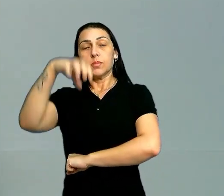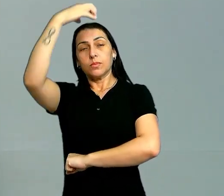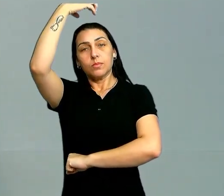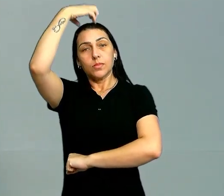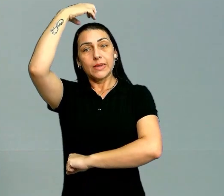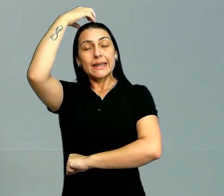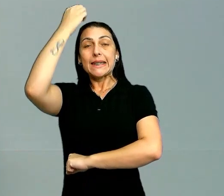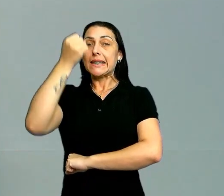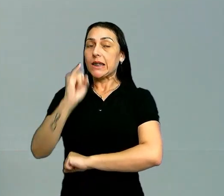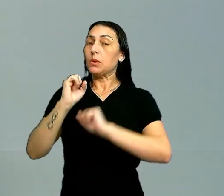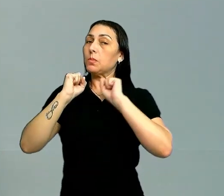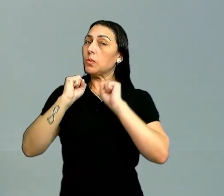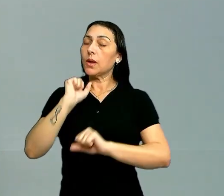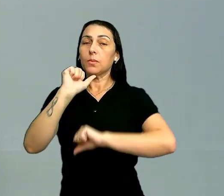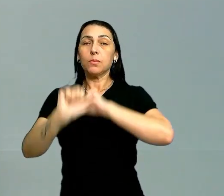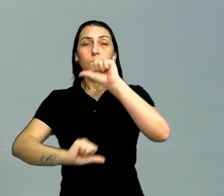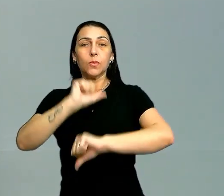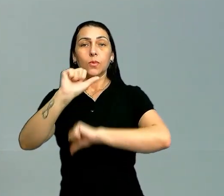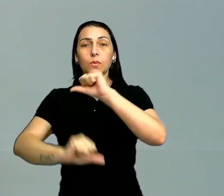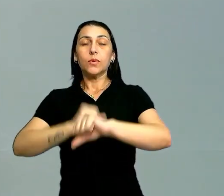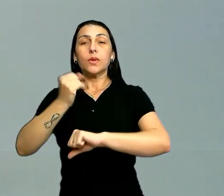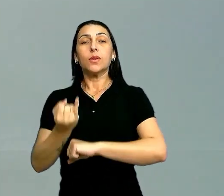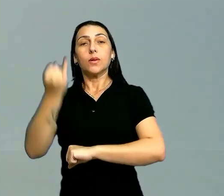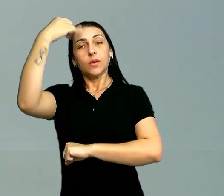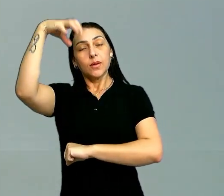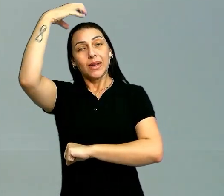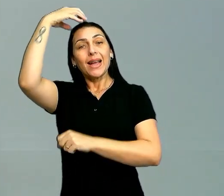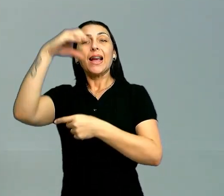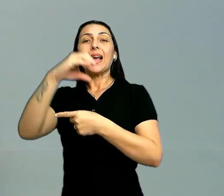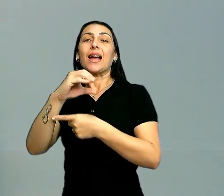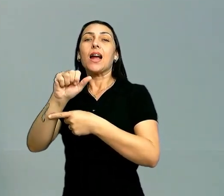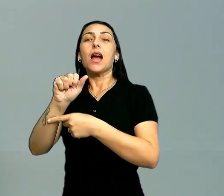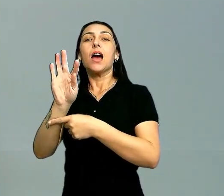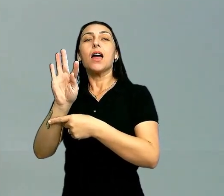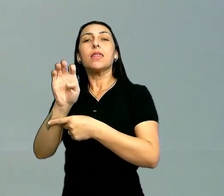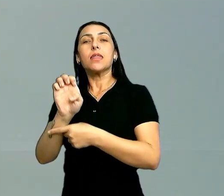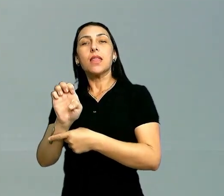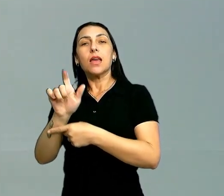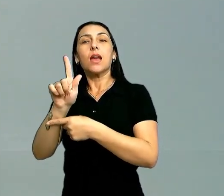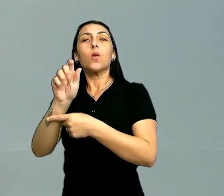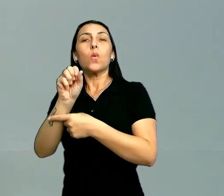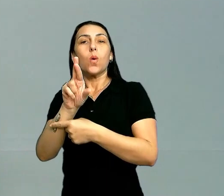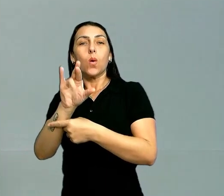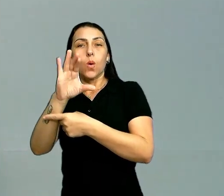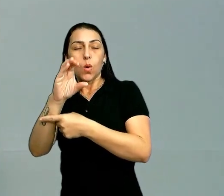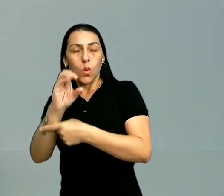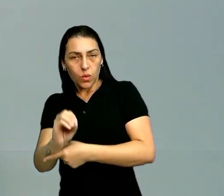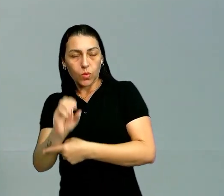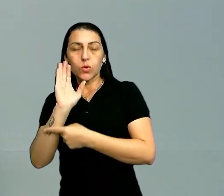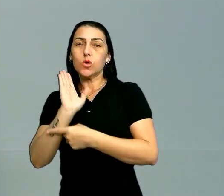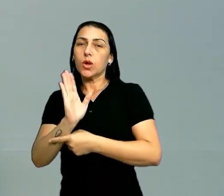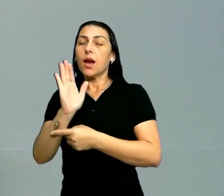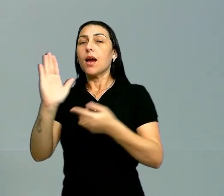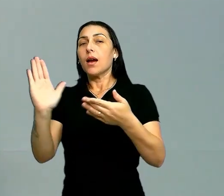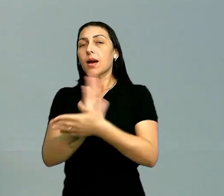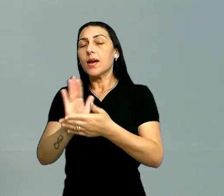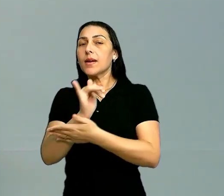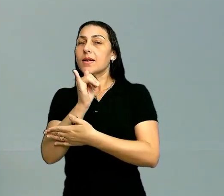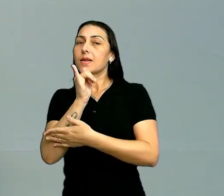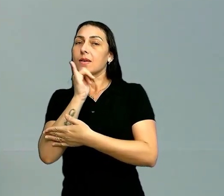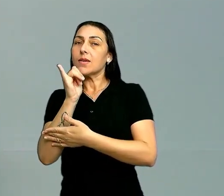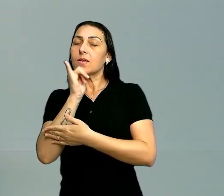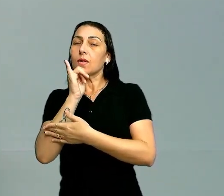hipotético se ele pudesse transformar num imperativo categórico. Então, eu já coloquei em algum outro momento o exemplo de eu gosto de